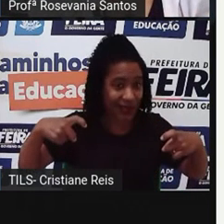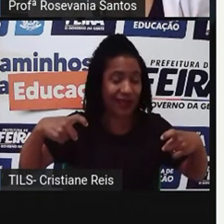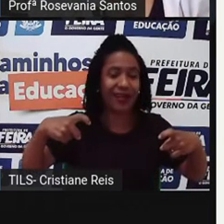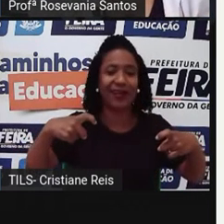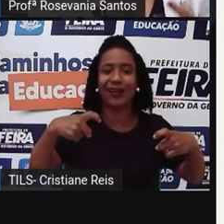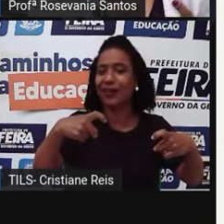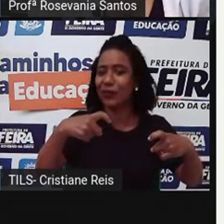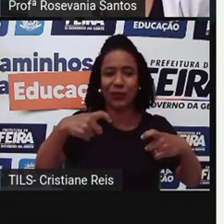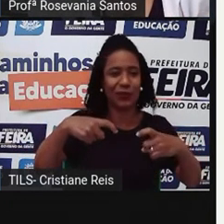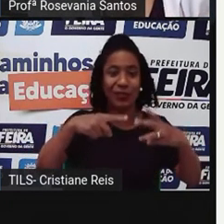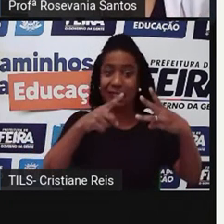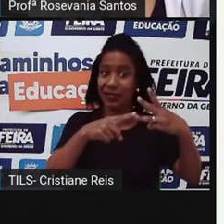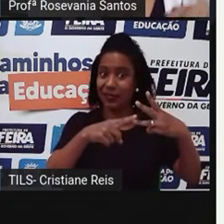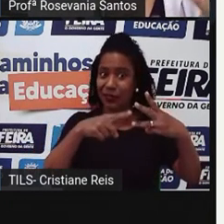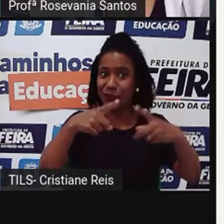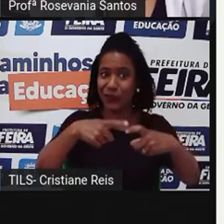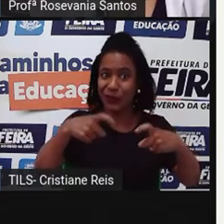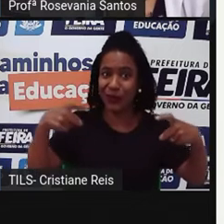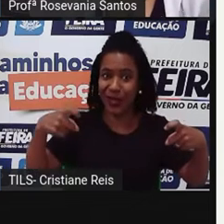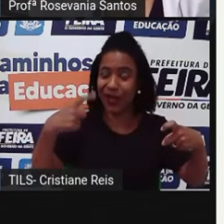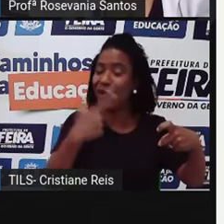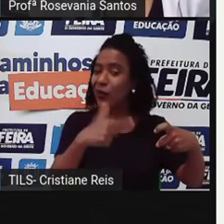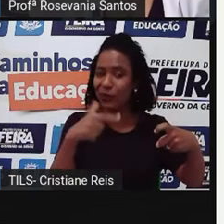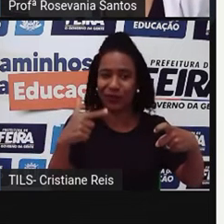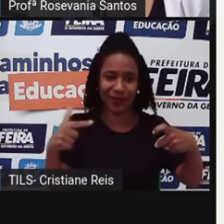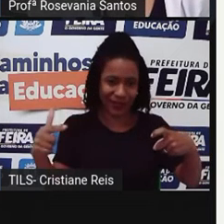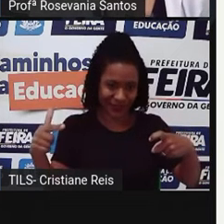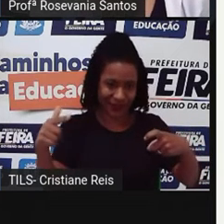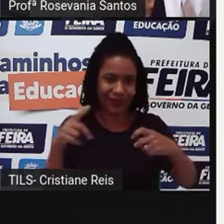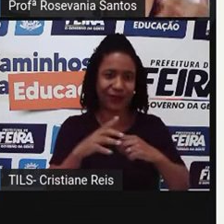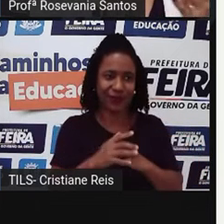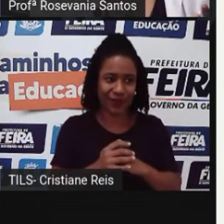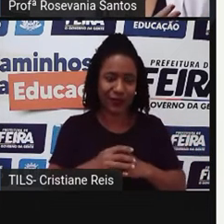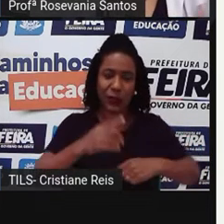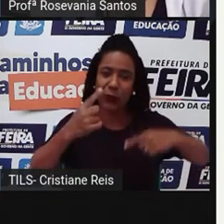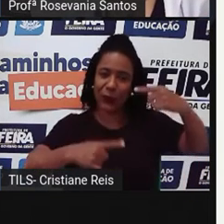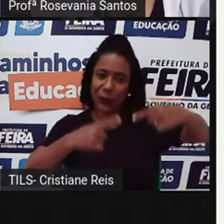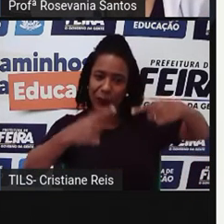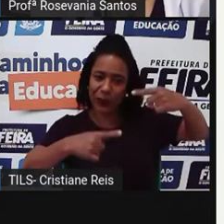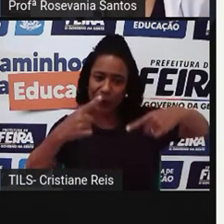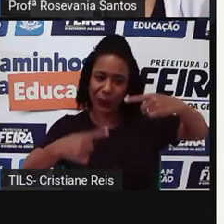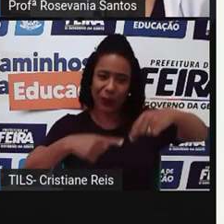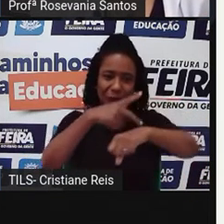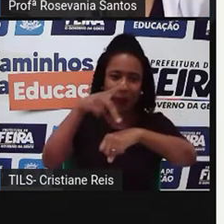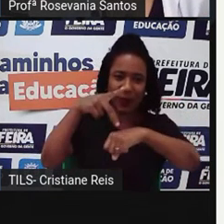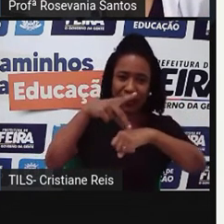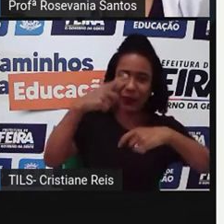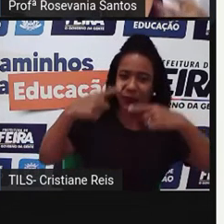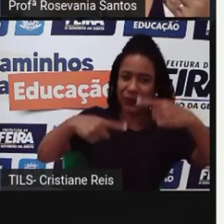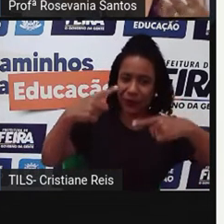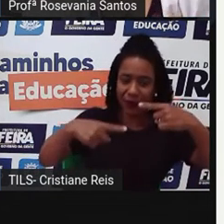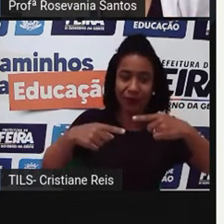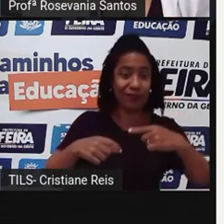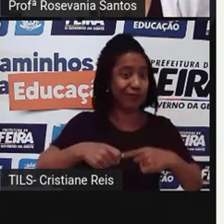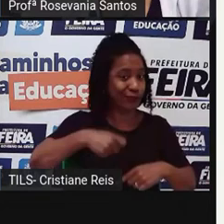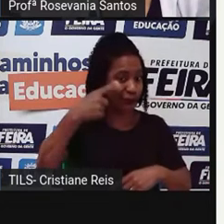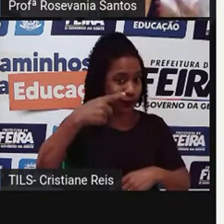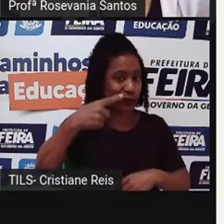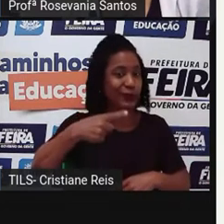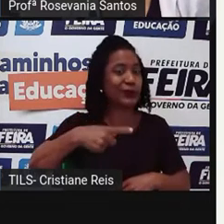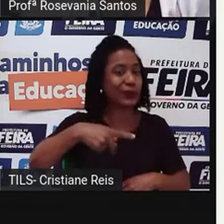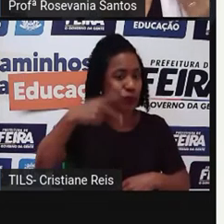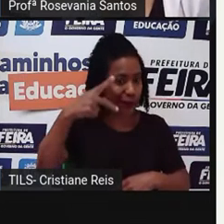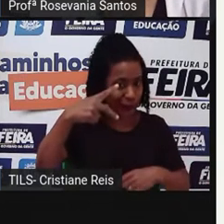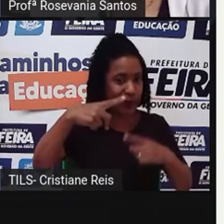conflito, né, especificamente, porque depois que a gente passou, né, por todas aquelas perdas na Primeira Guerra Mundial, e mais ainda